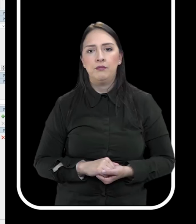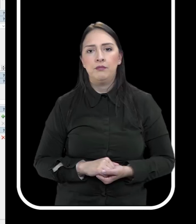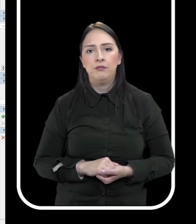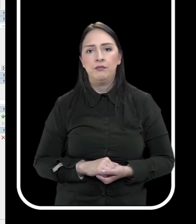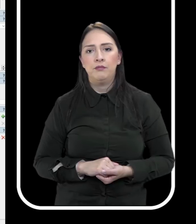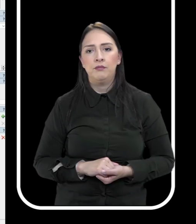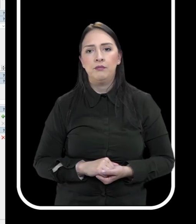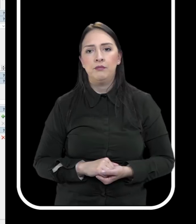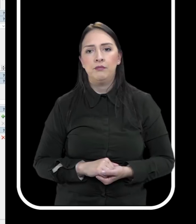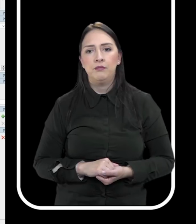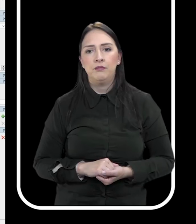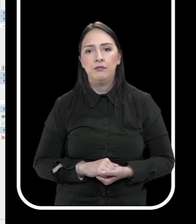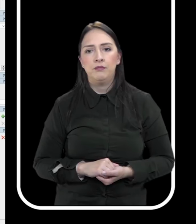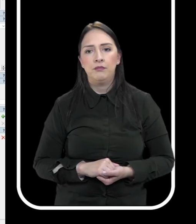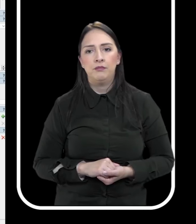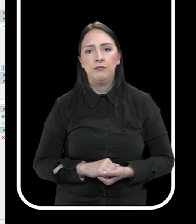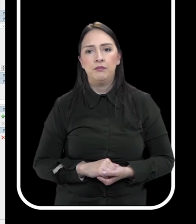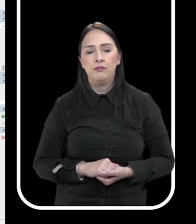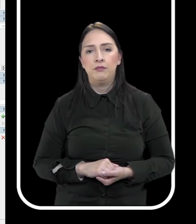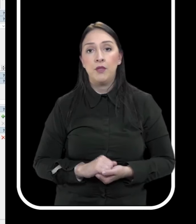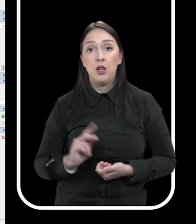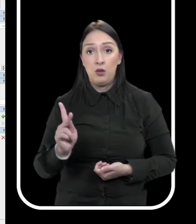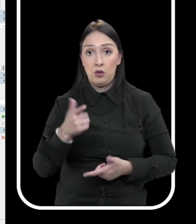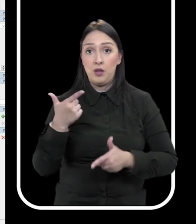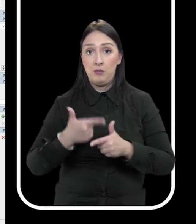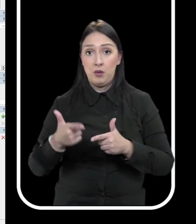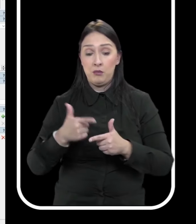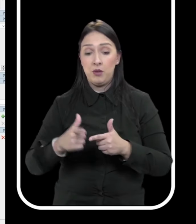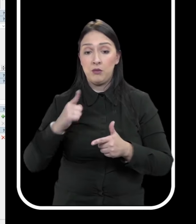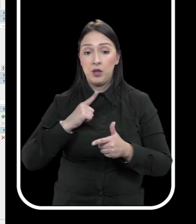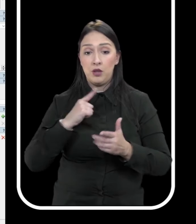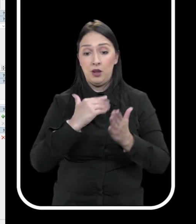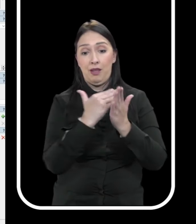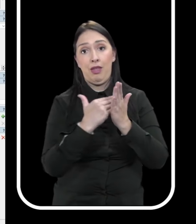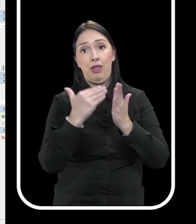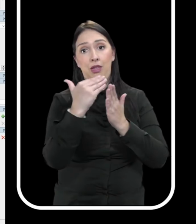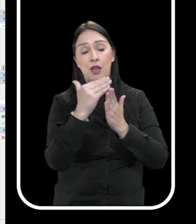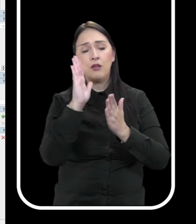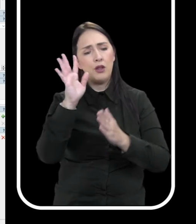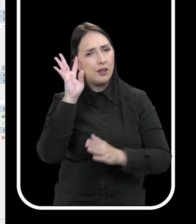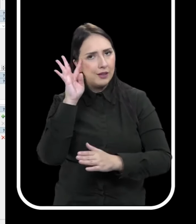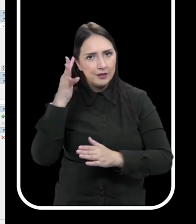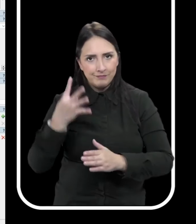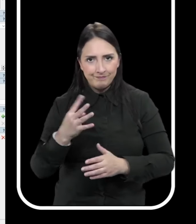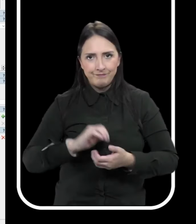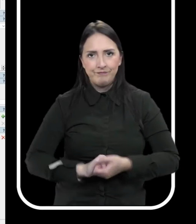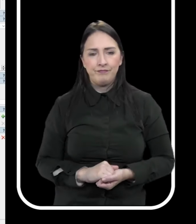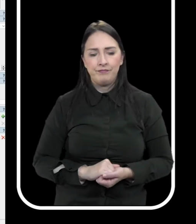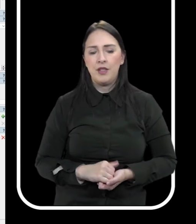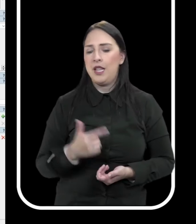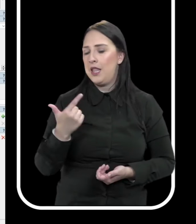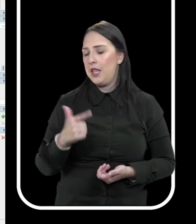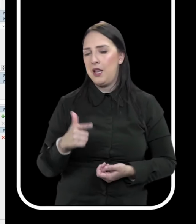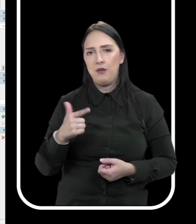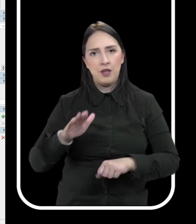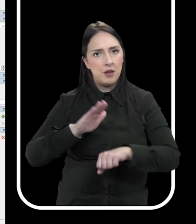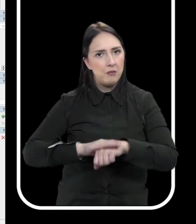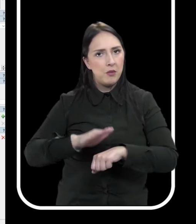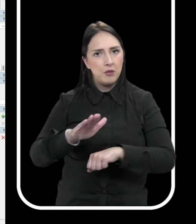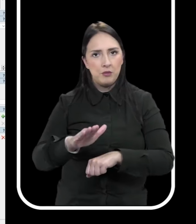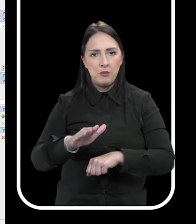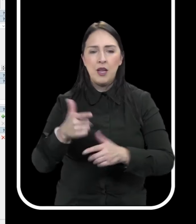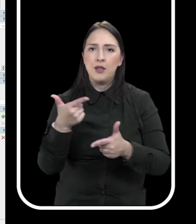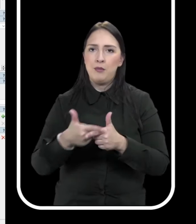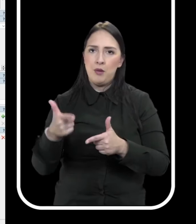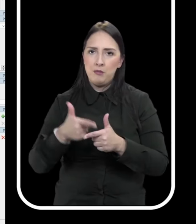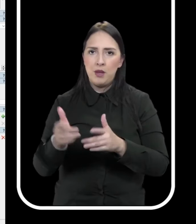Está lá. Então, aquele problema que nós tínhamos antes do gargalo está resolvido. Nós não temos